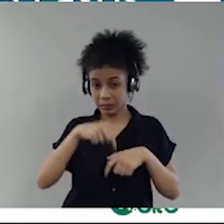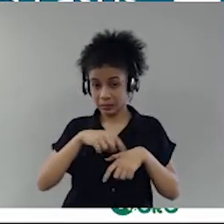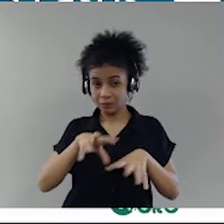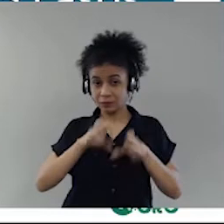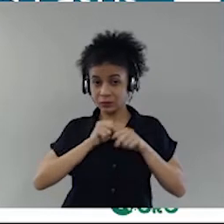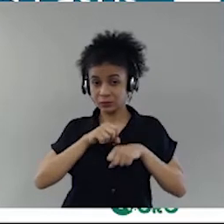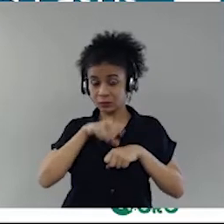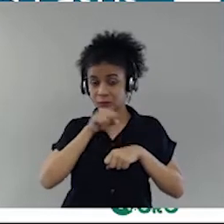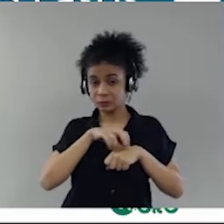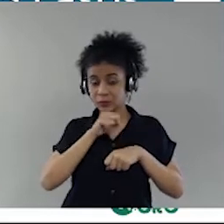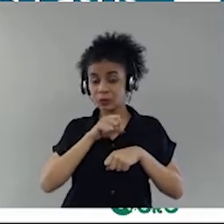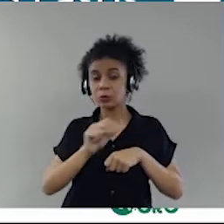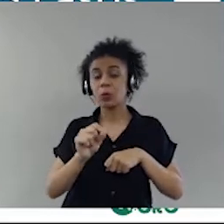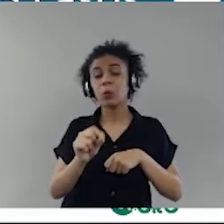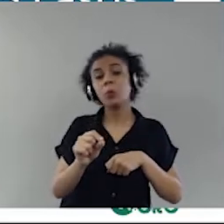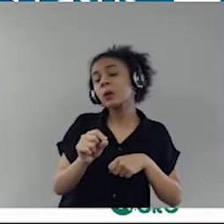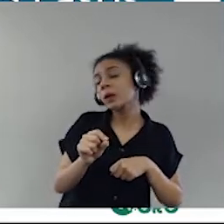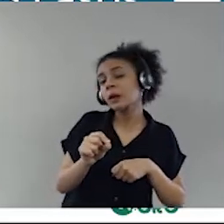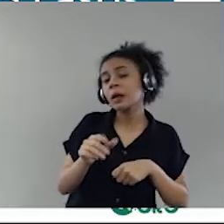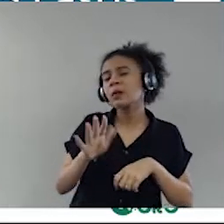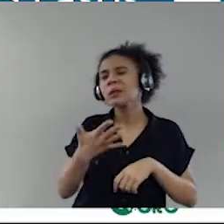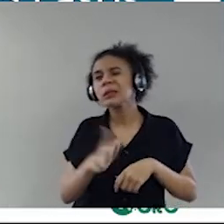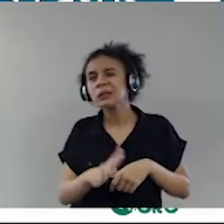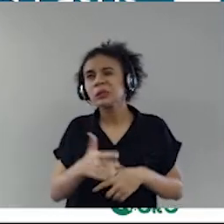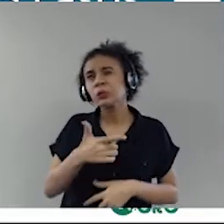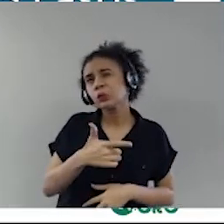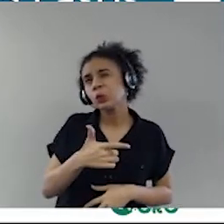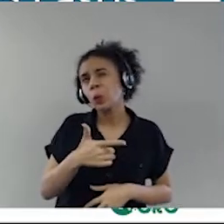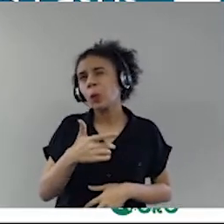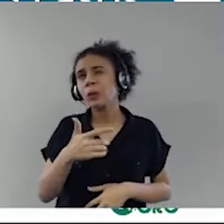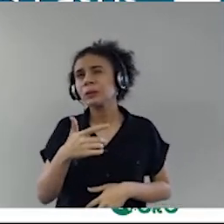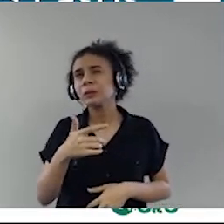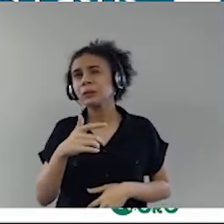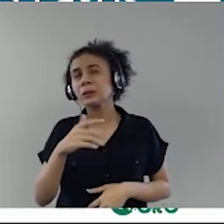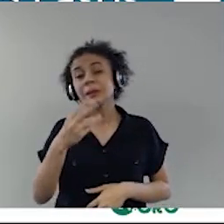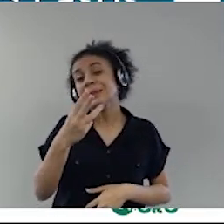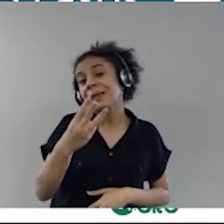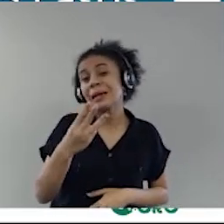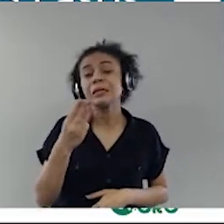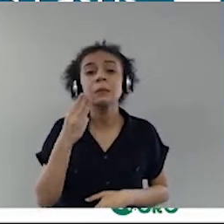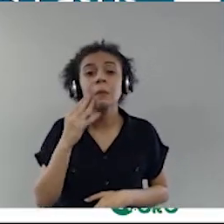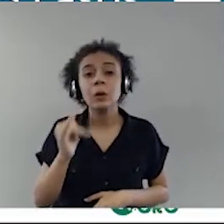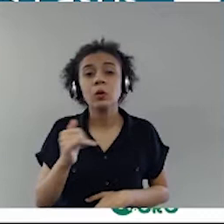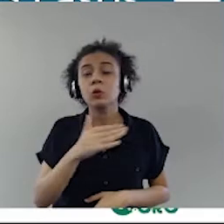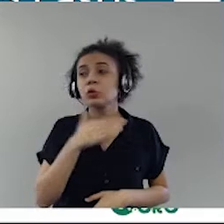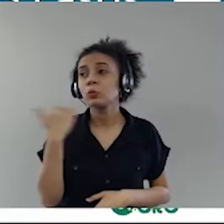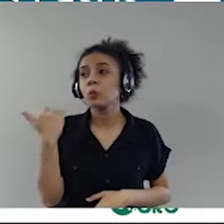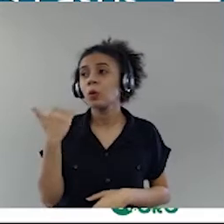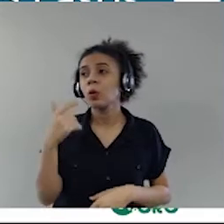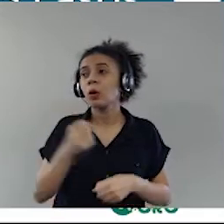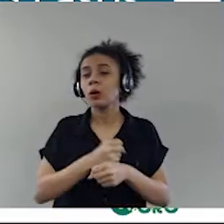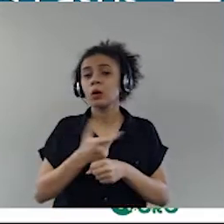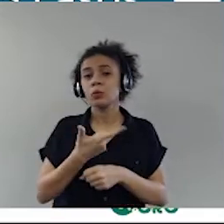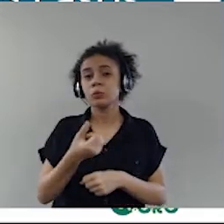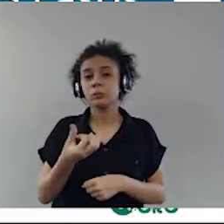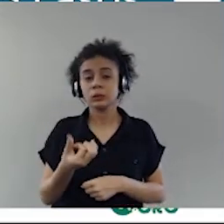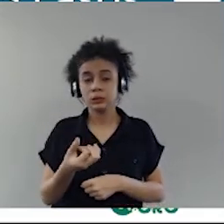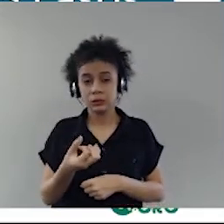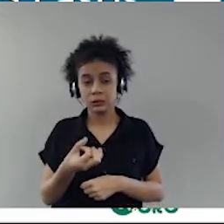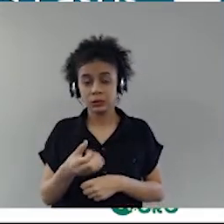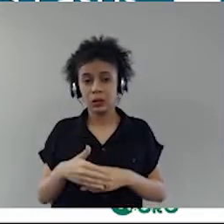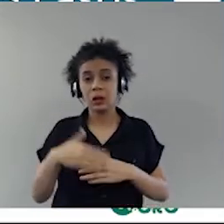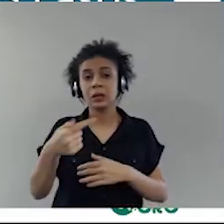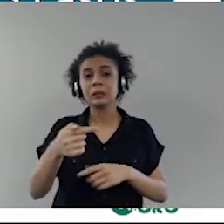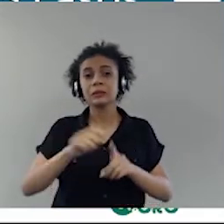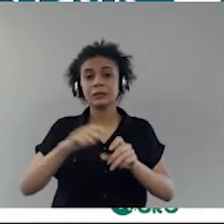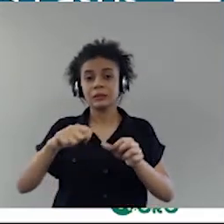respiratório representam aqui cerca de 2,5, 3 milhões de mortes no ano 2016. Em